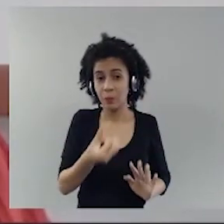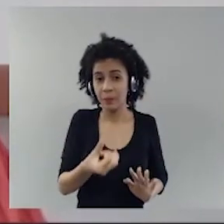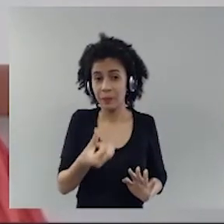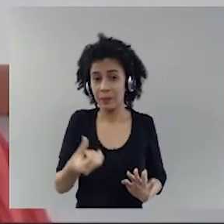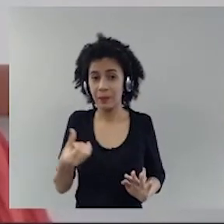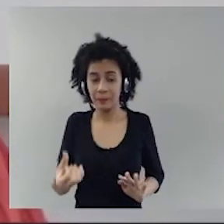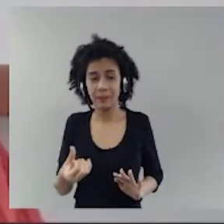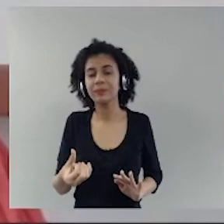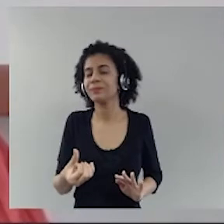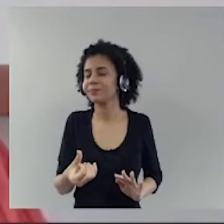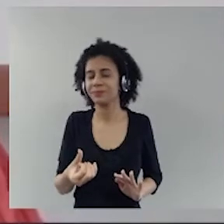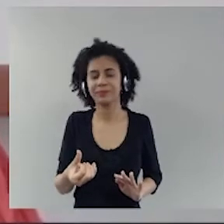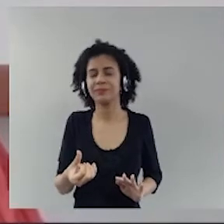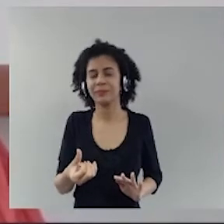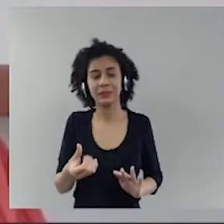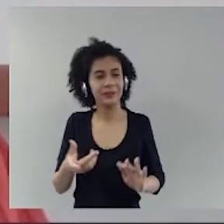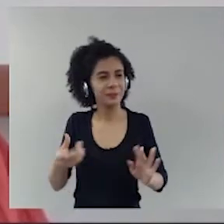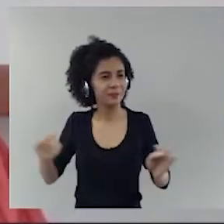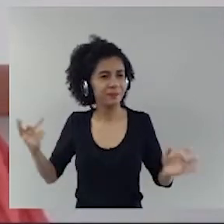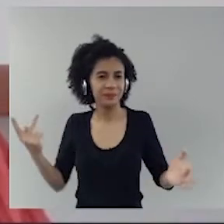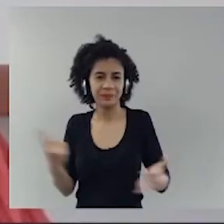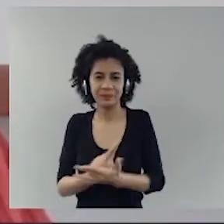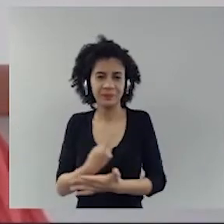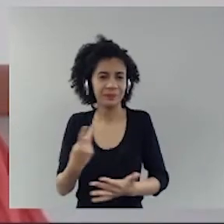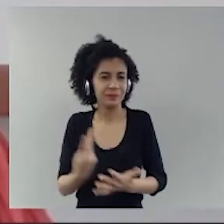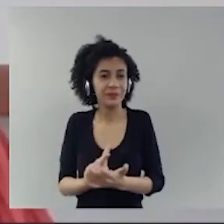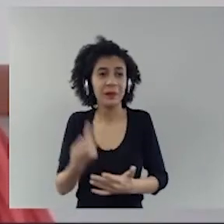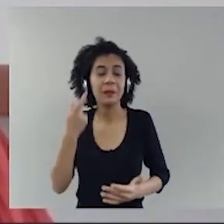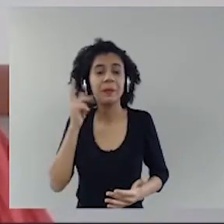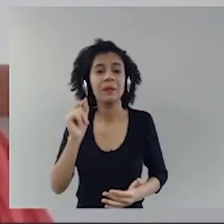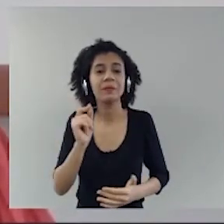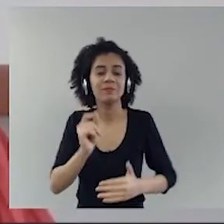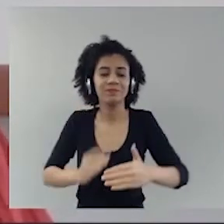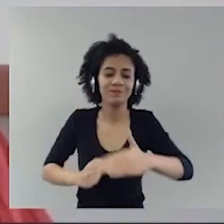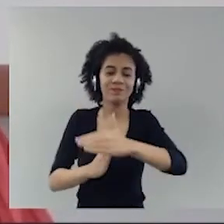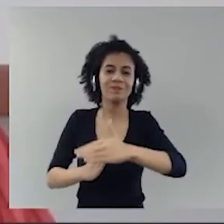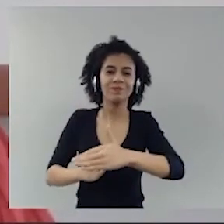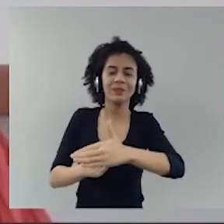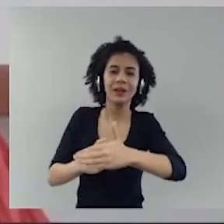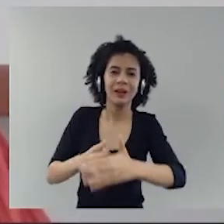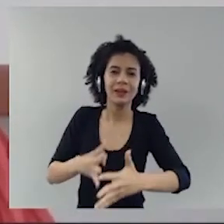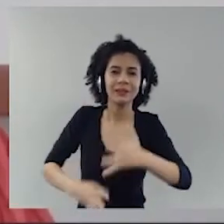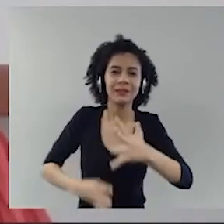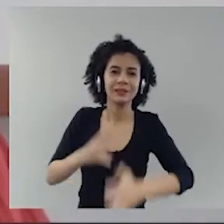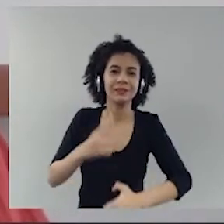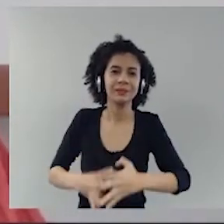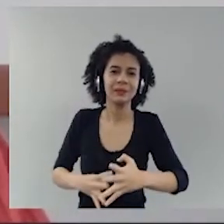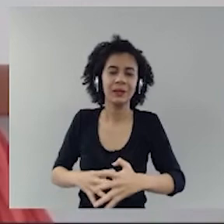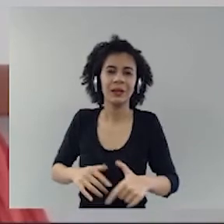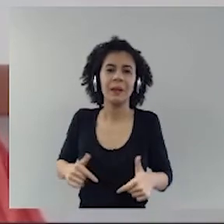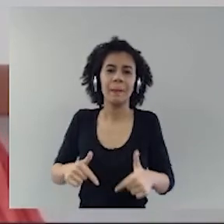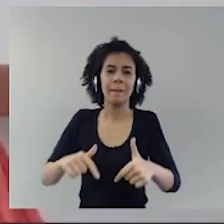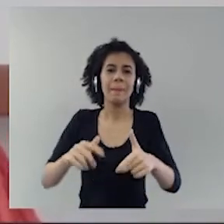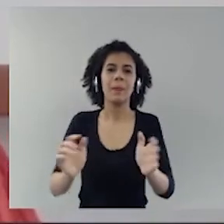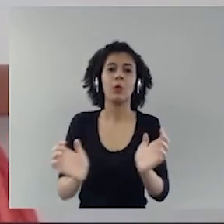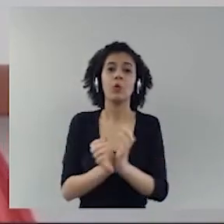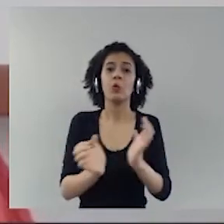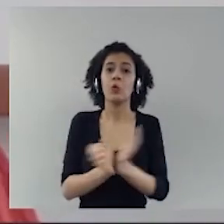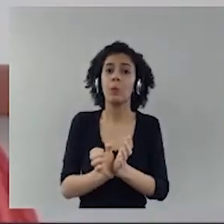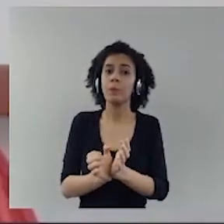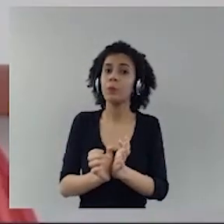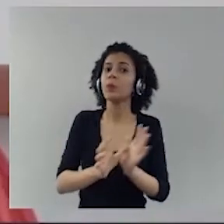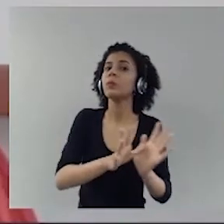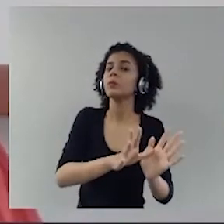já se mostrou altamente equivocada para impedir a atuação de grupos